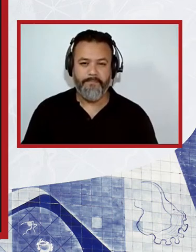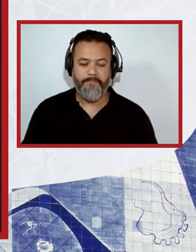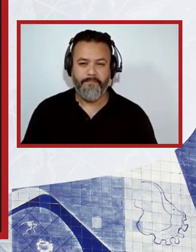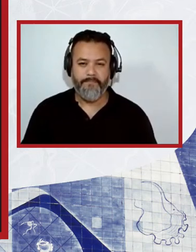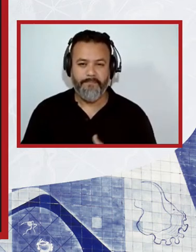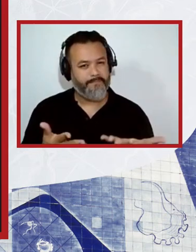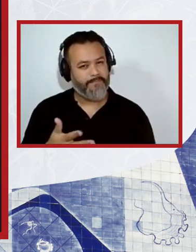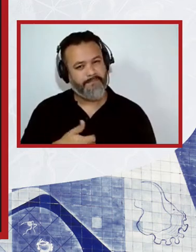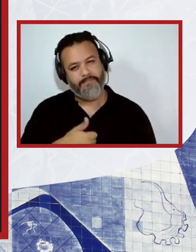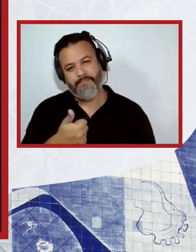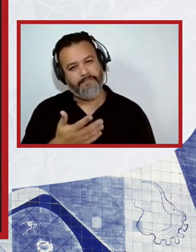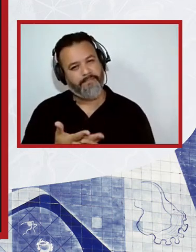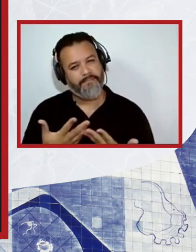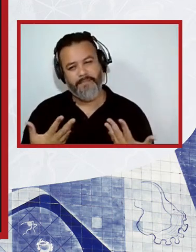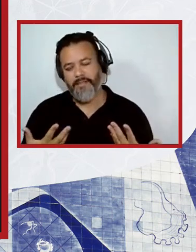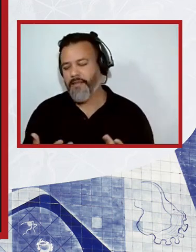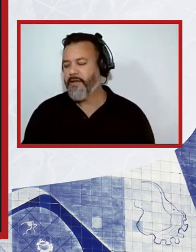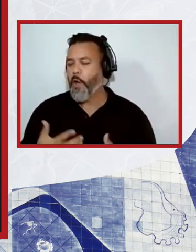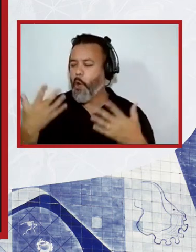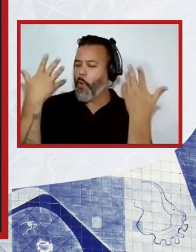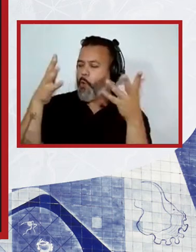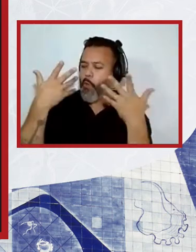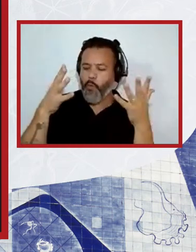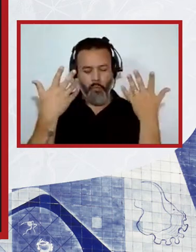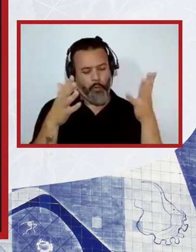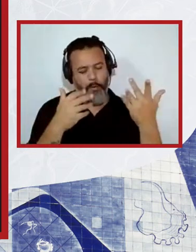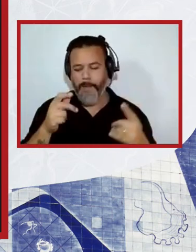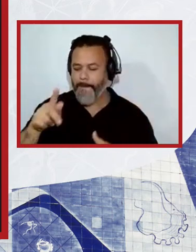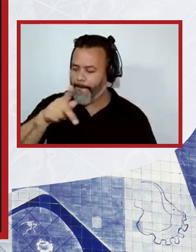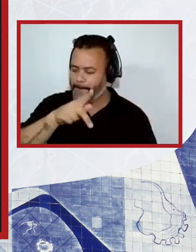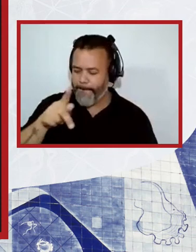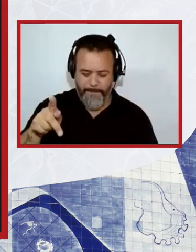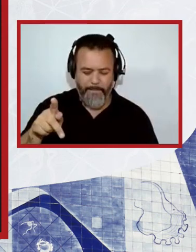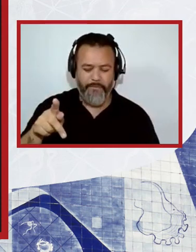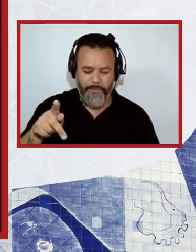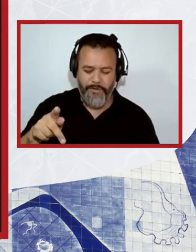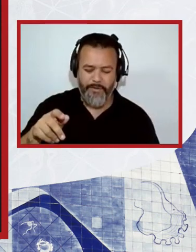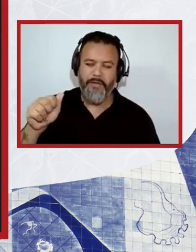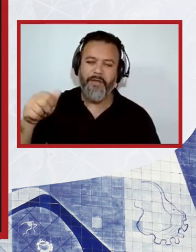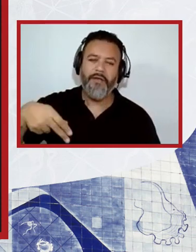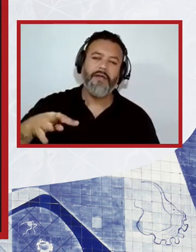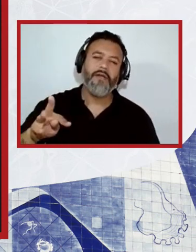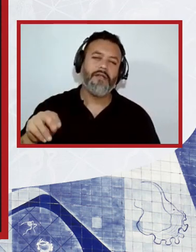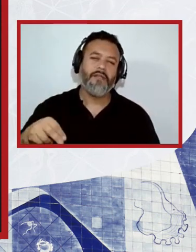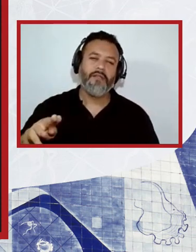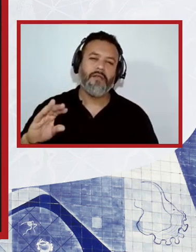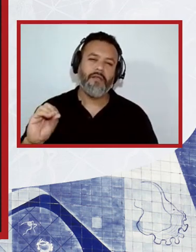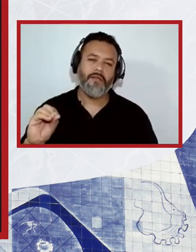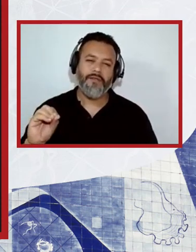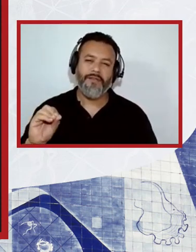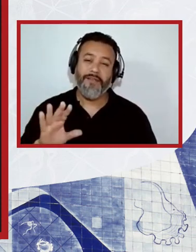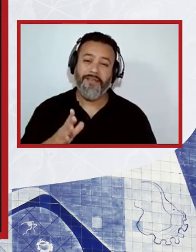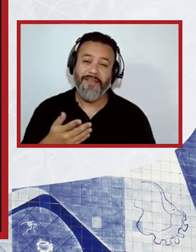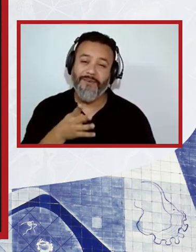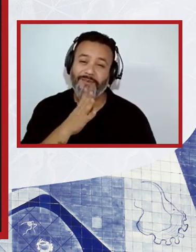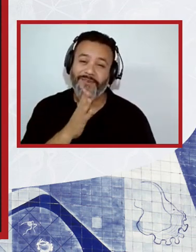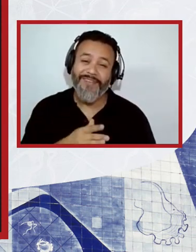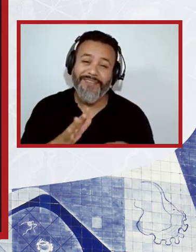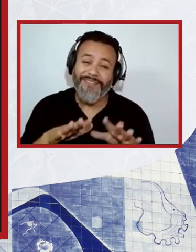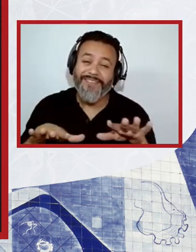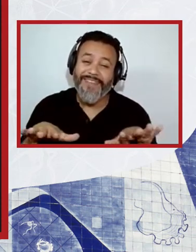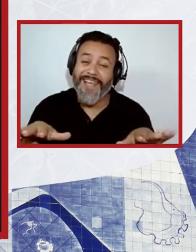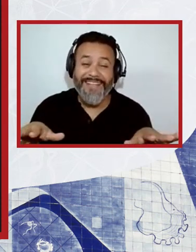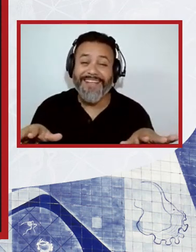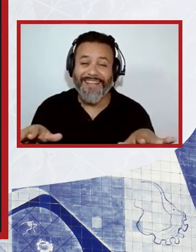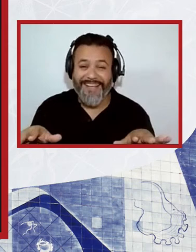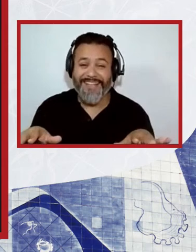queria muito dar meus parabéns para o professor Antônio Borges, o qual eu conheço desde pequena.